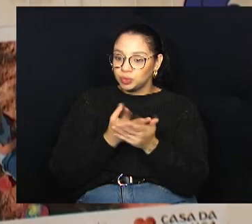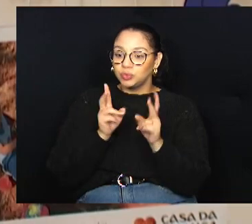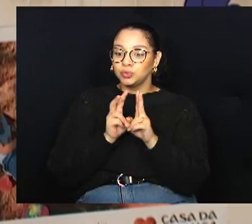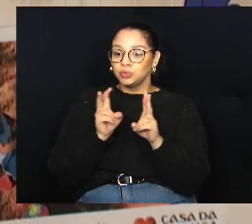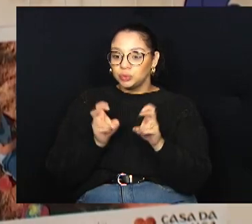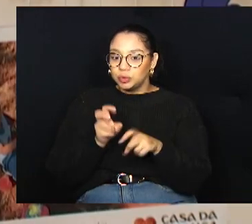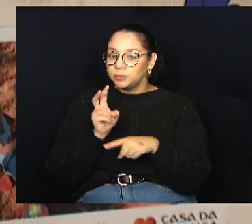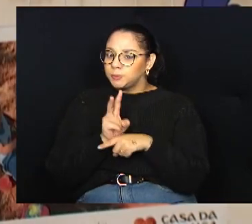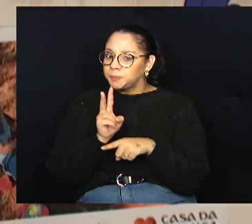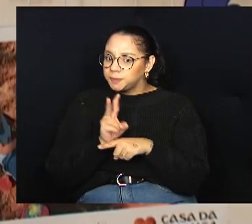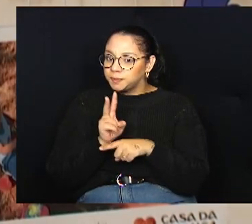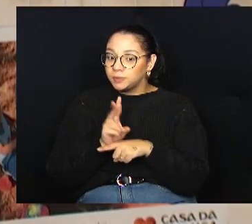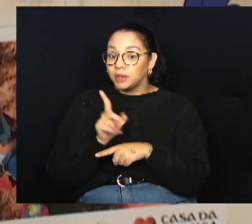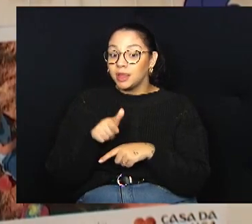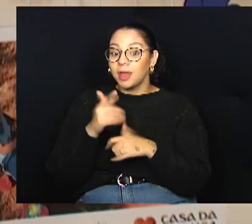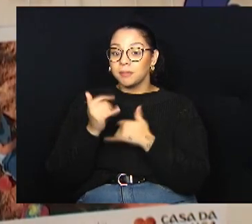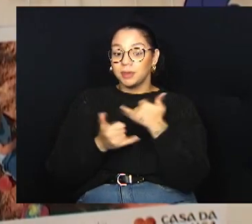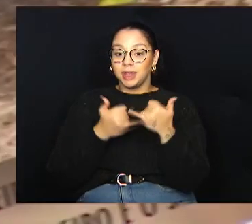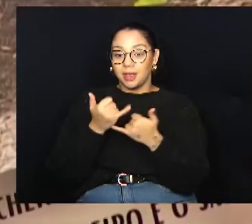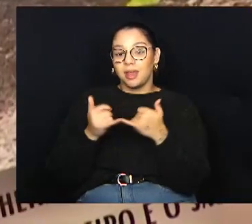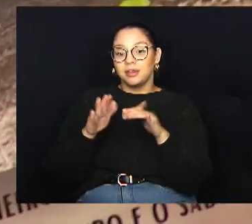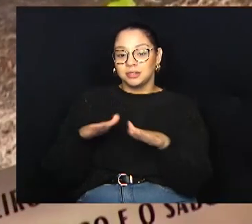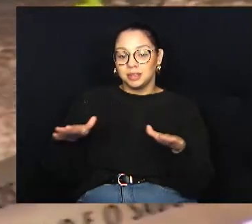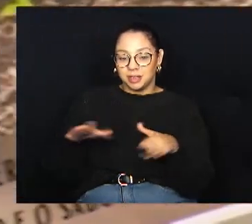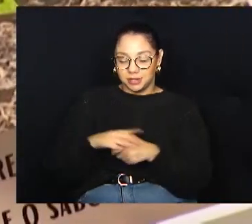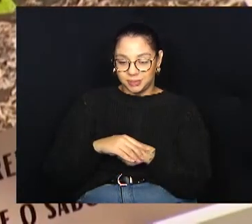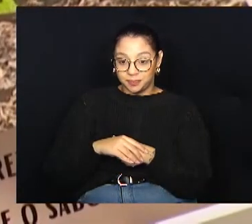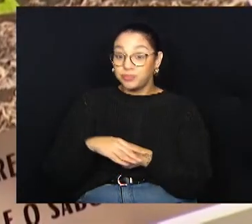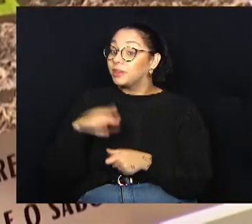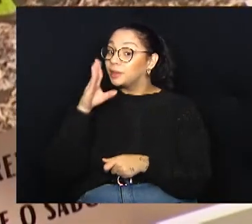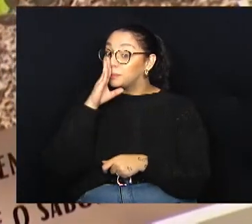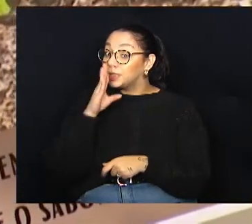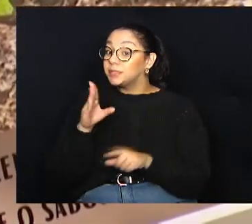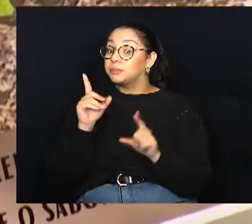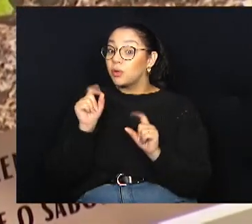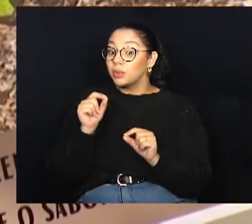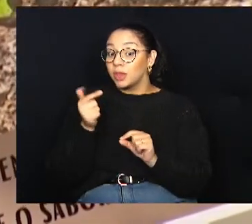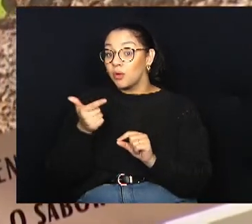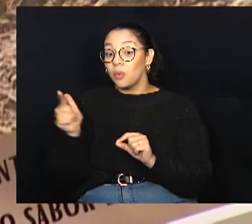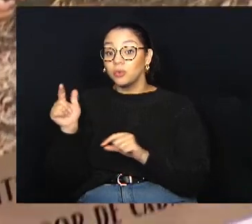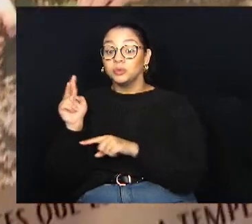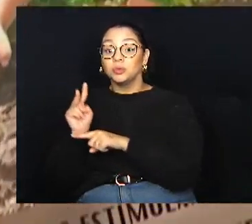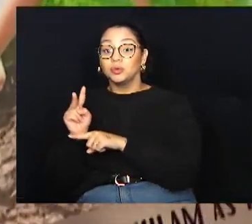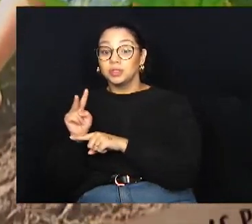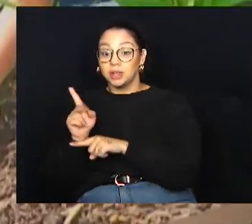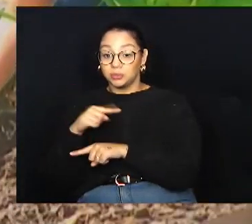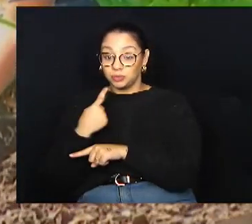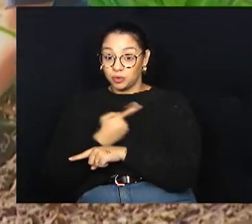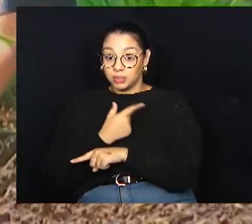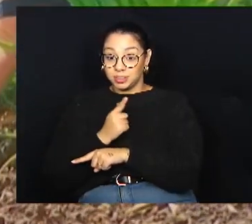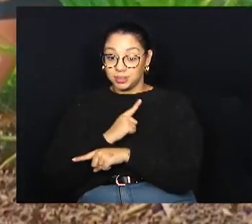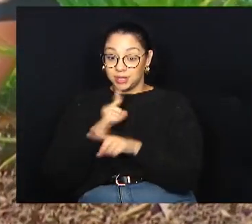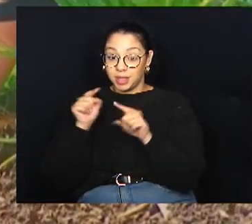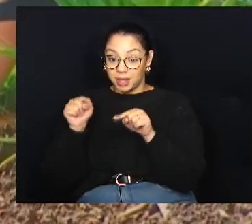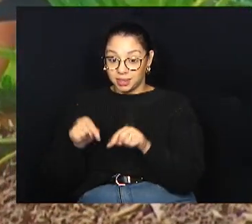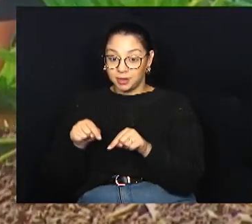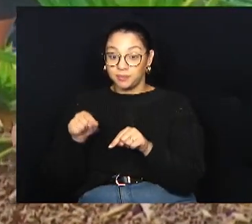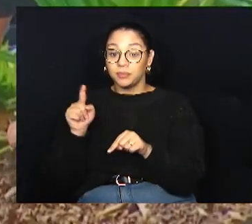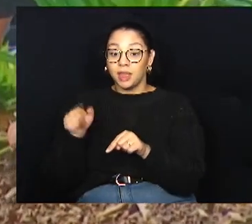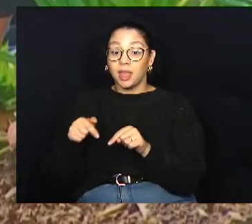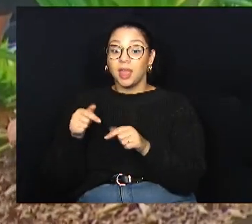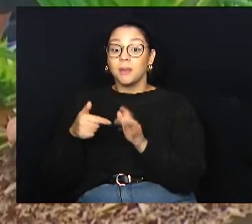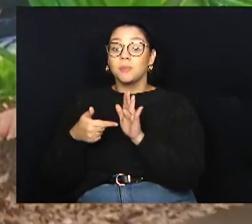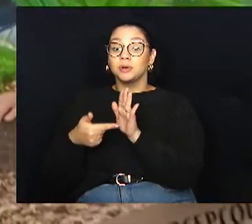cuidado com o brincar das crianças. E principalmente, outro cuidado que a gente tem aqui é mostrar que as crianças